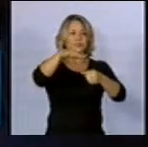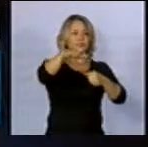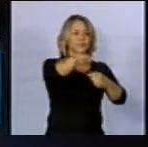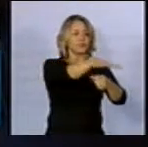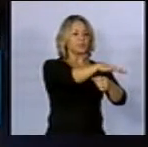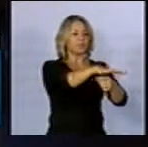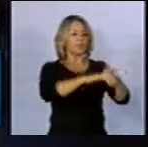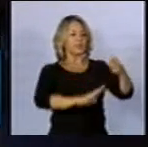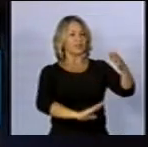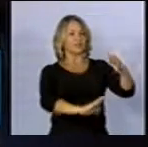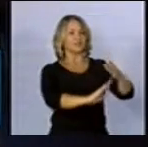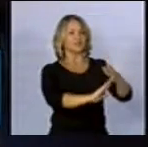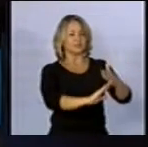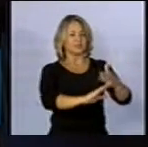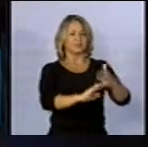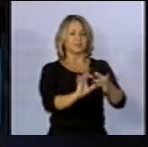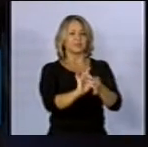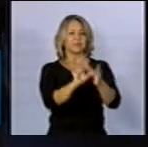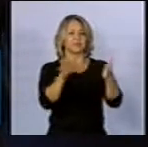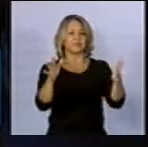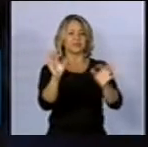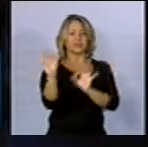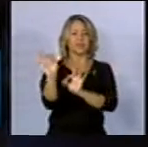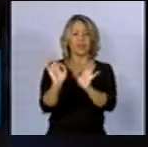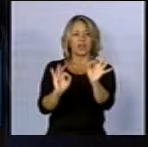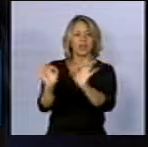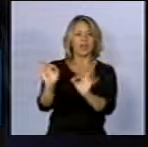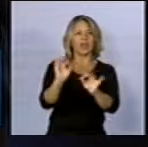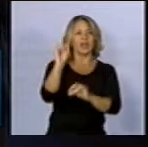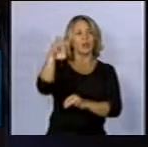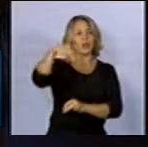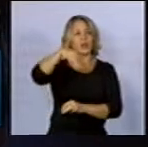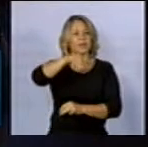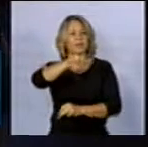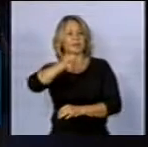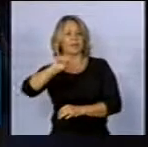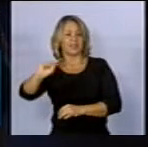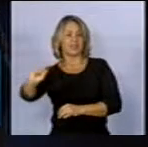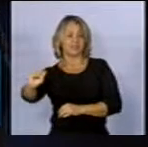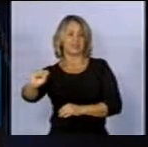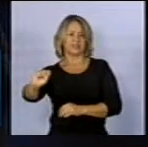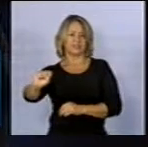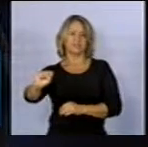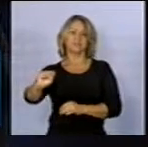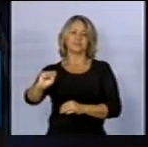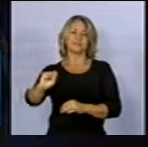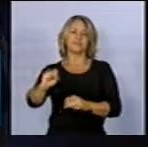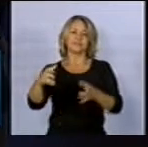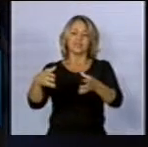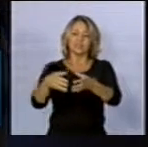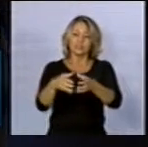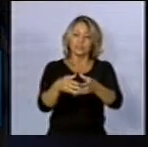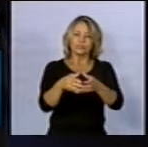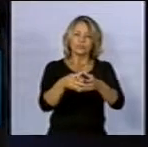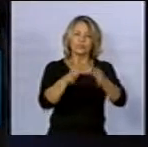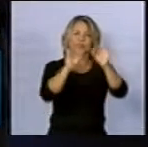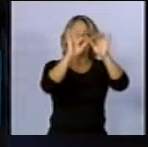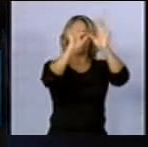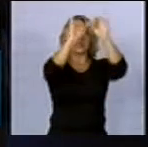permissíveis pela Organização Mundial de saúde no que se trata da linha de alta